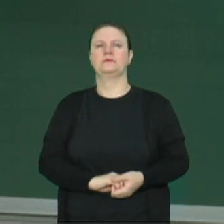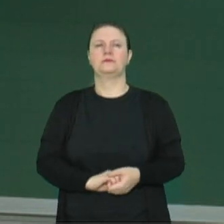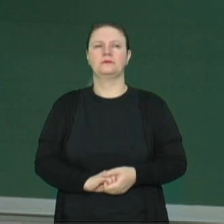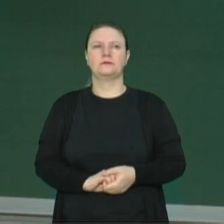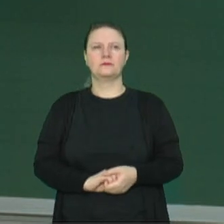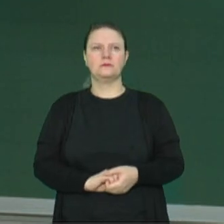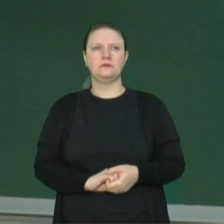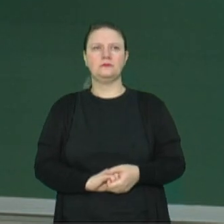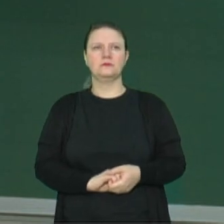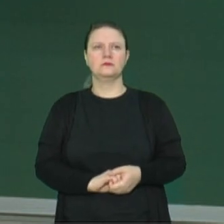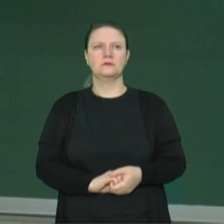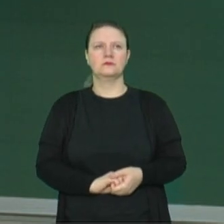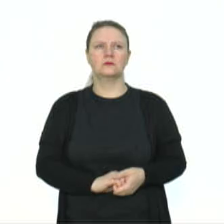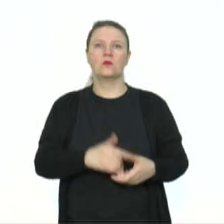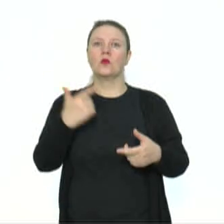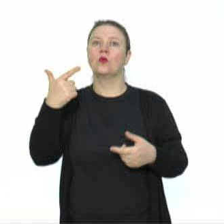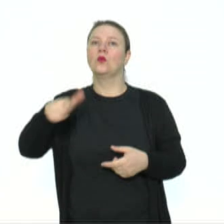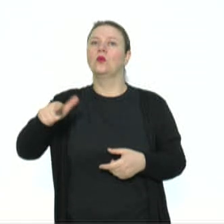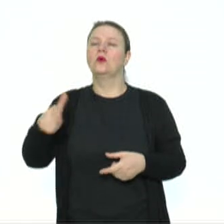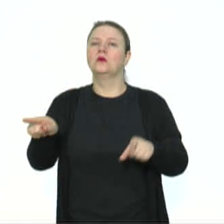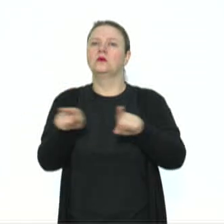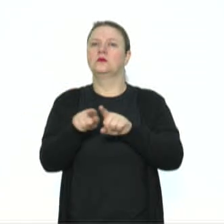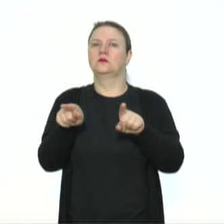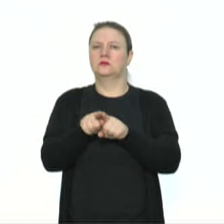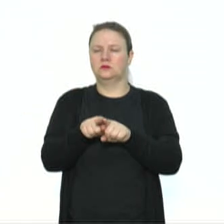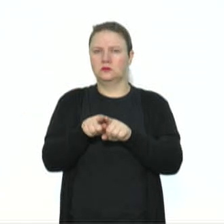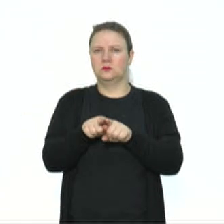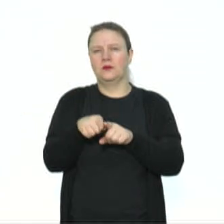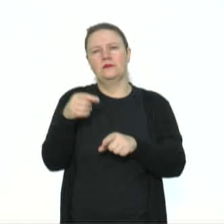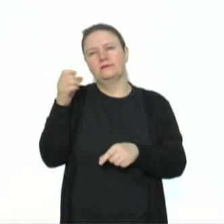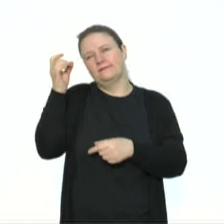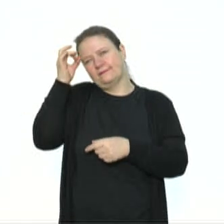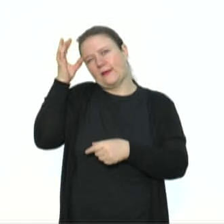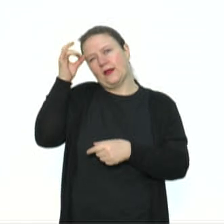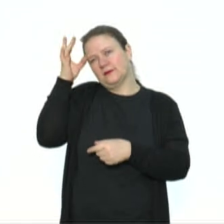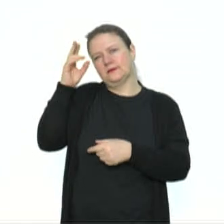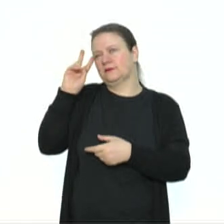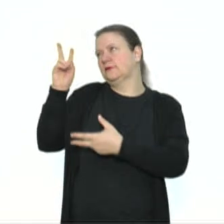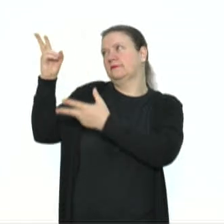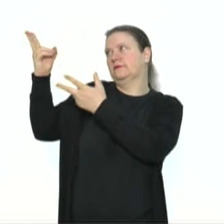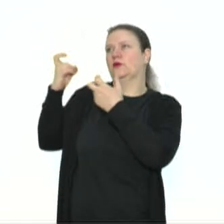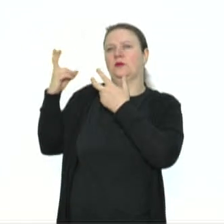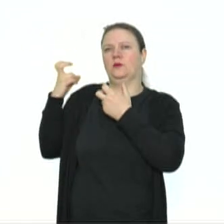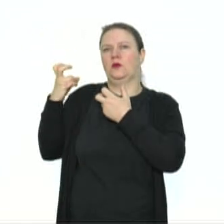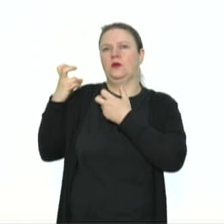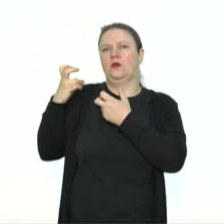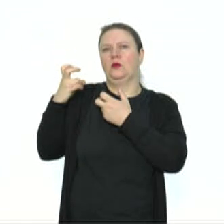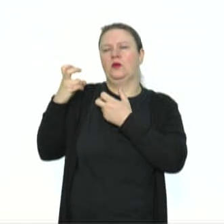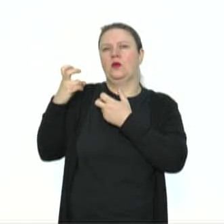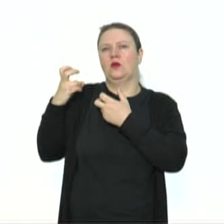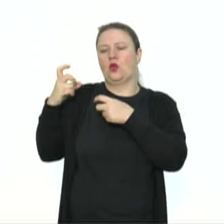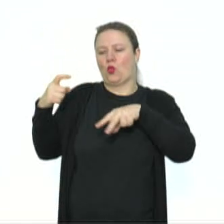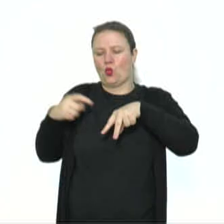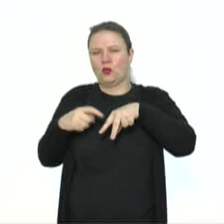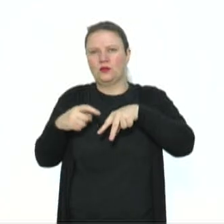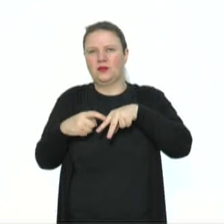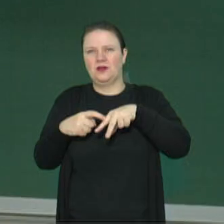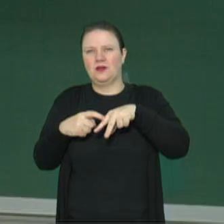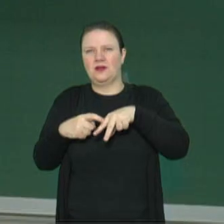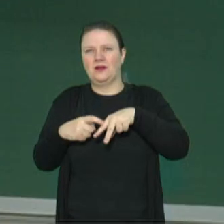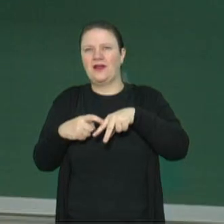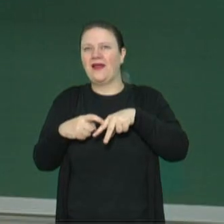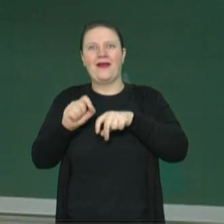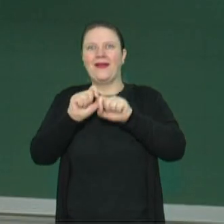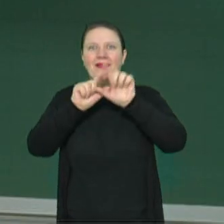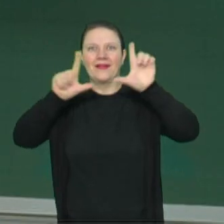aqui. O outro movimento também fica fácil identificar, né, que é o joelho na barriga. Então isso daí é literal, né? Colocou